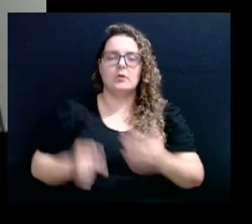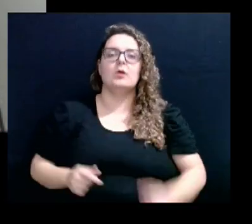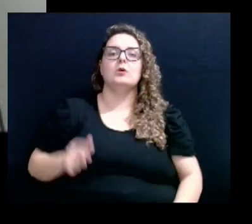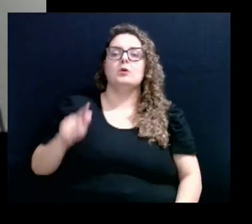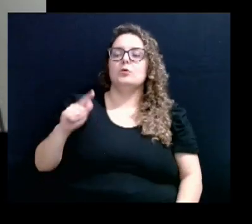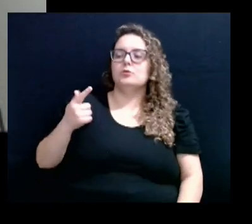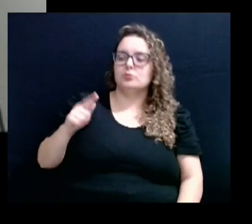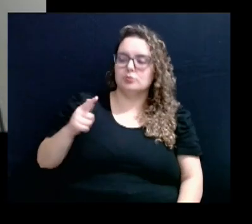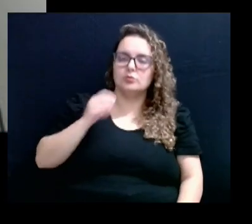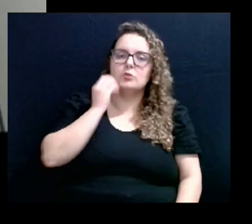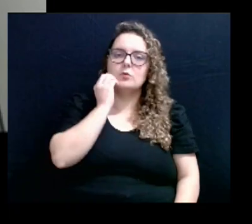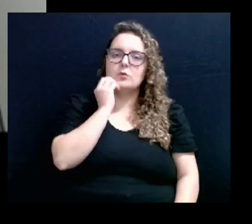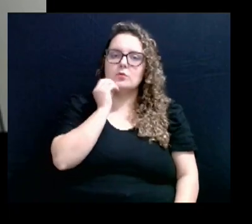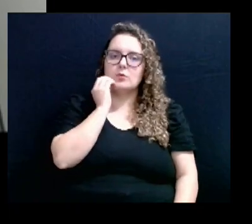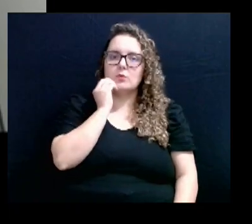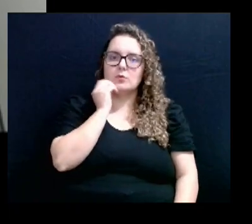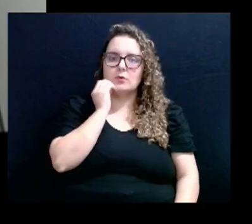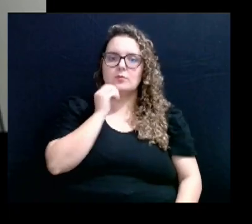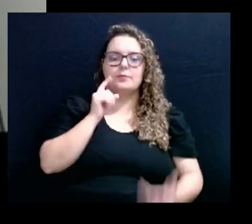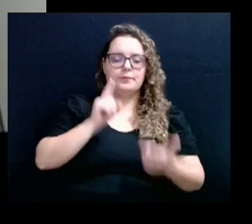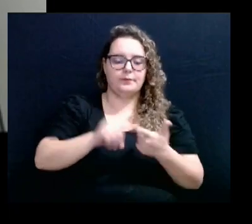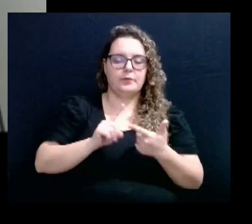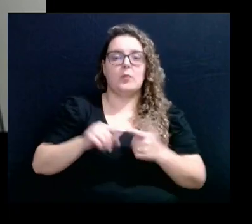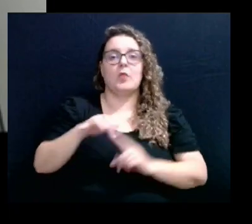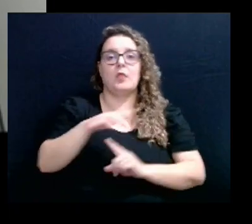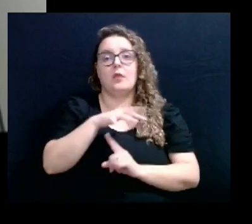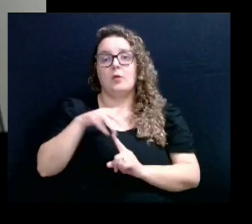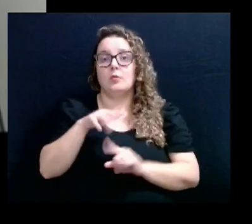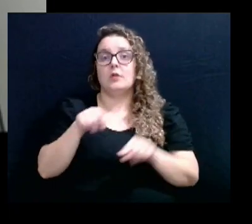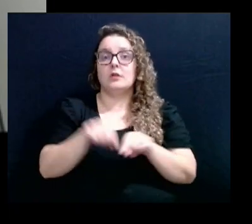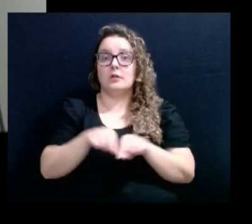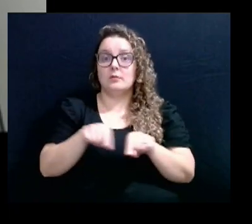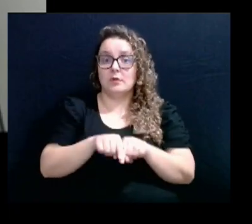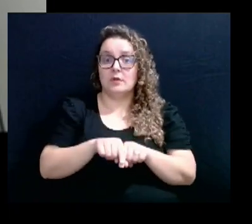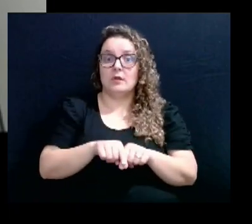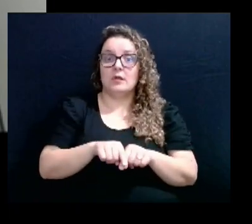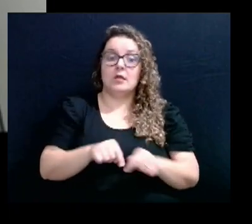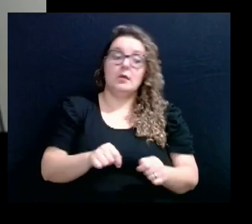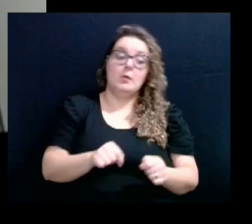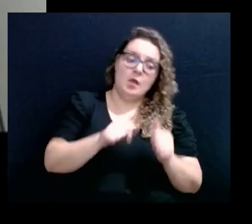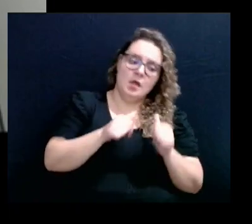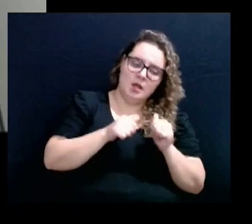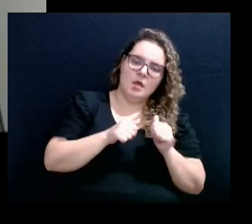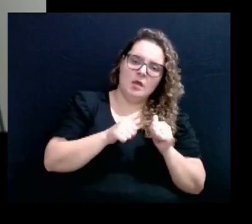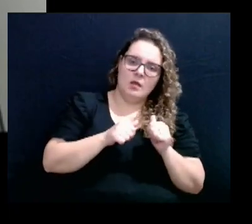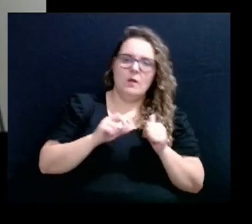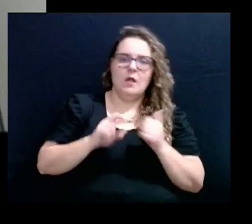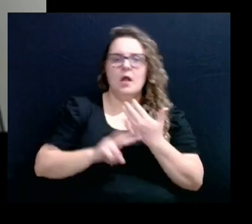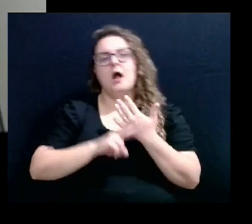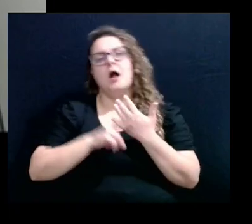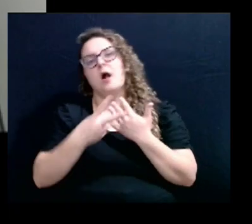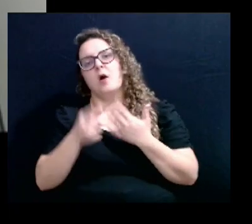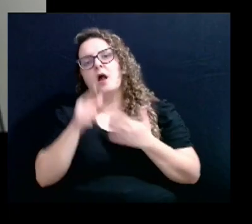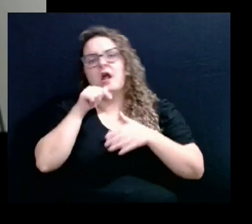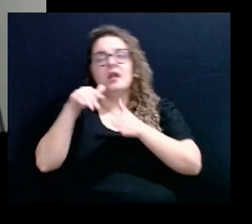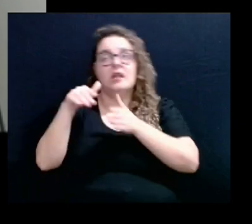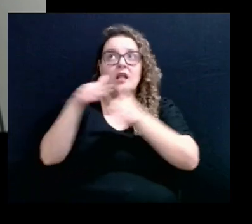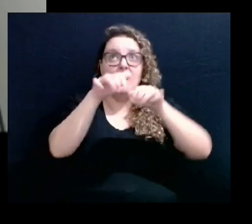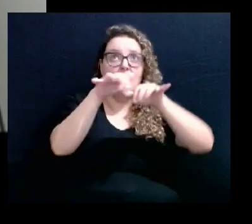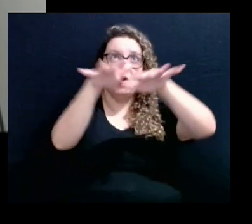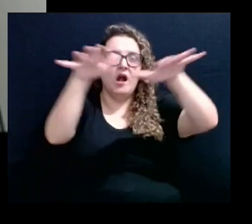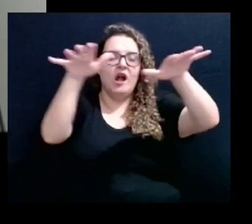fatores ambientais também, que favorecem a ocorrência desses rios aqui na América do Sul. Então a